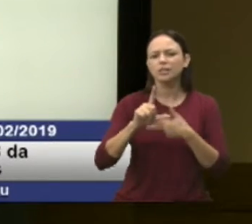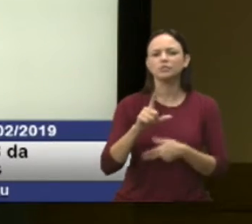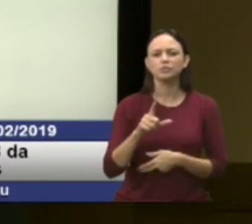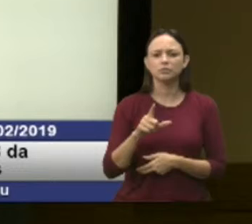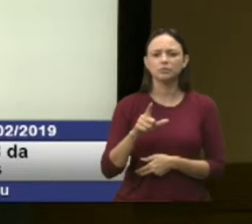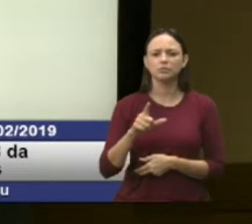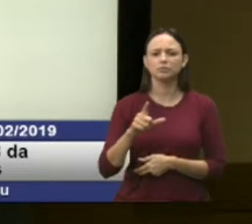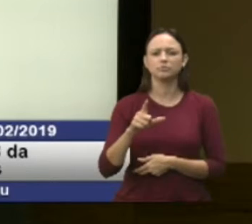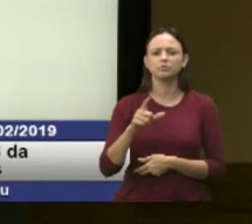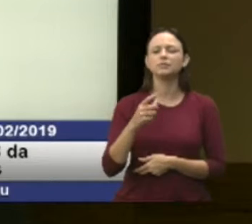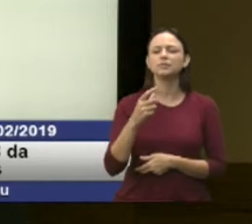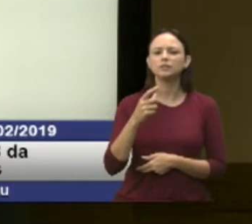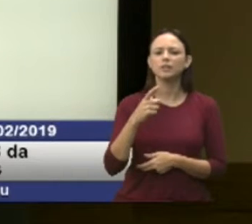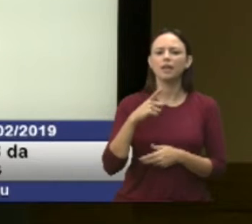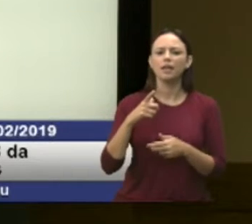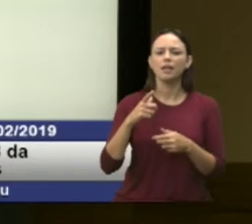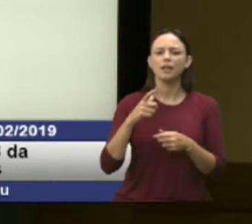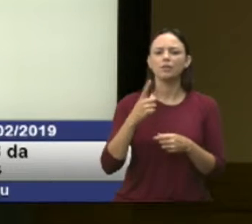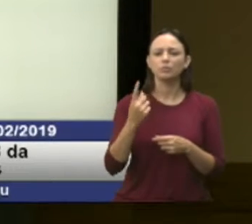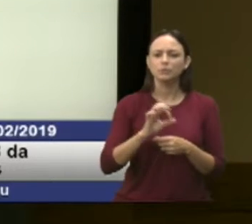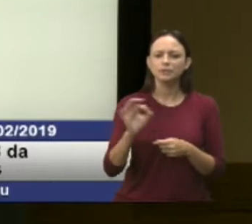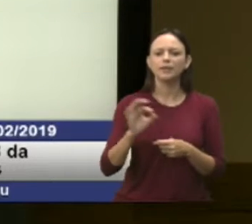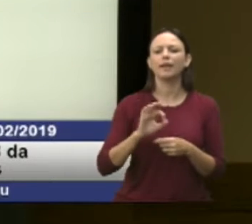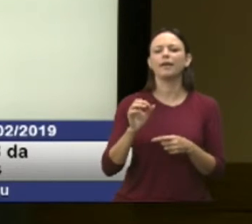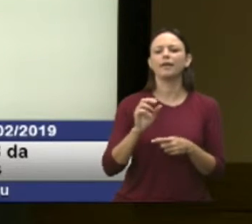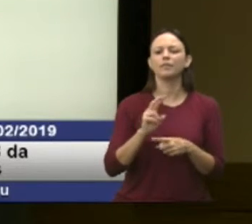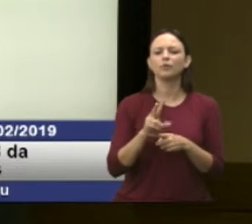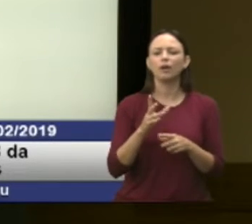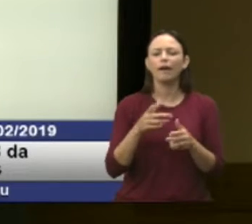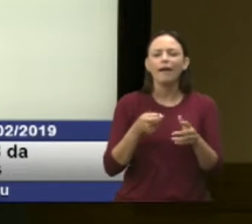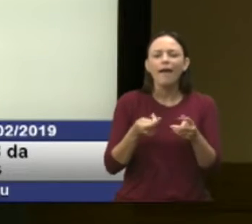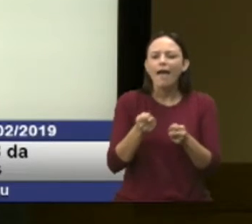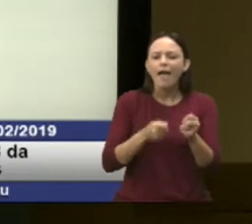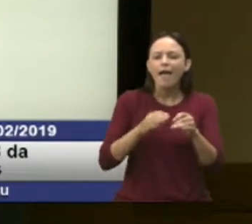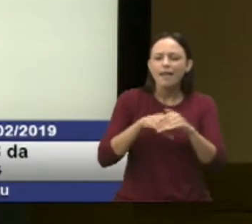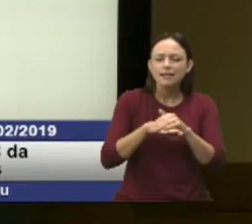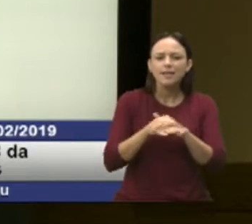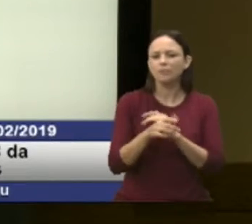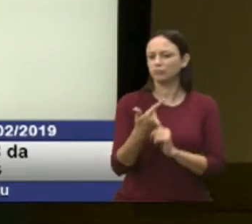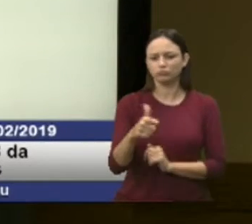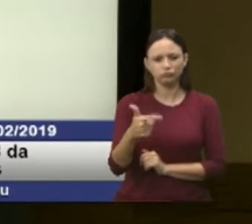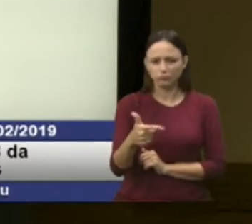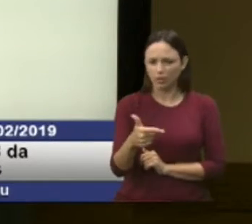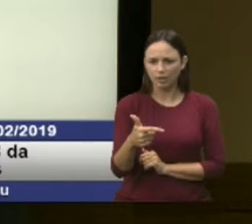previdência social 3%, reserva de contingência não houve,